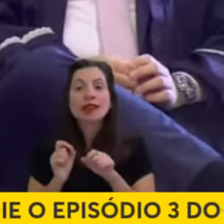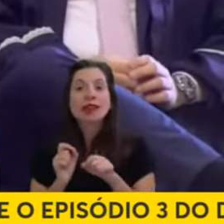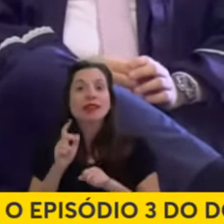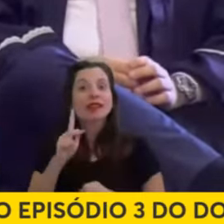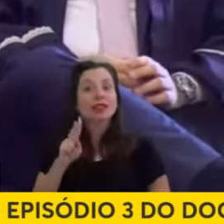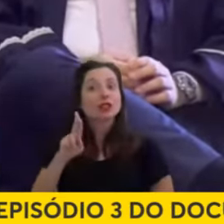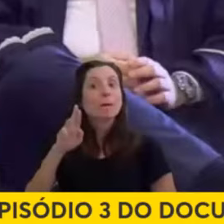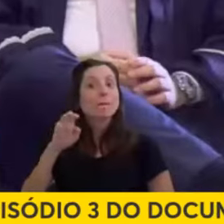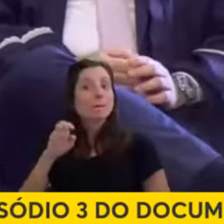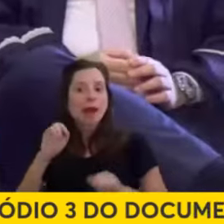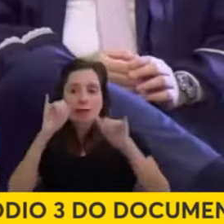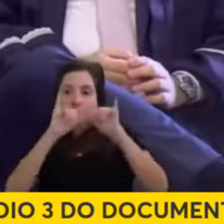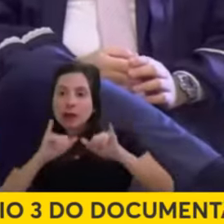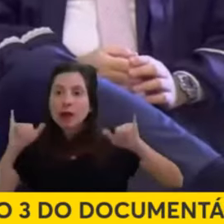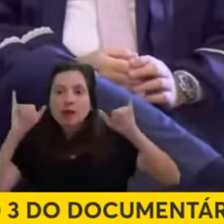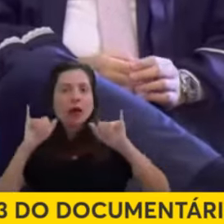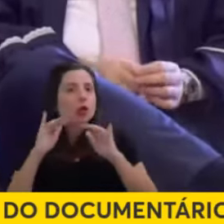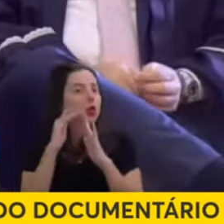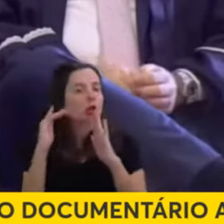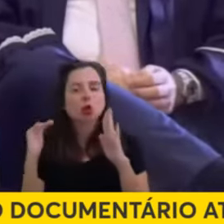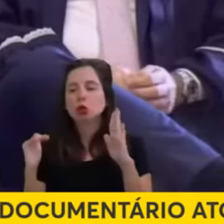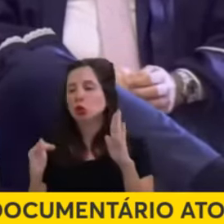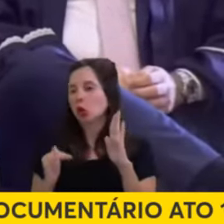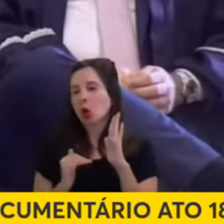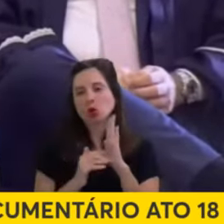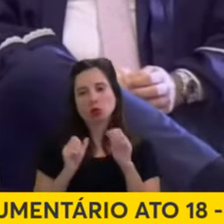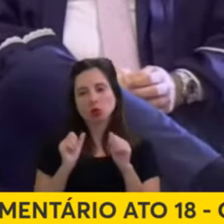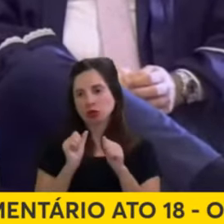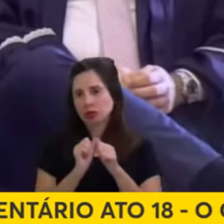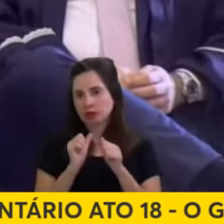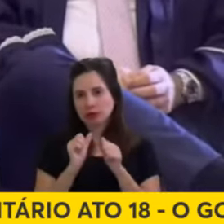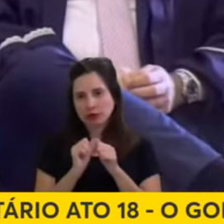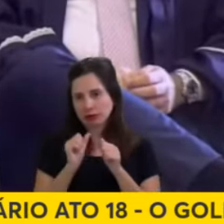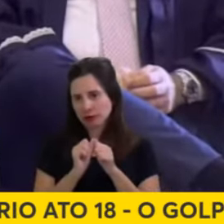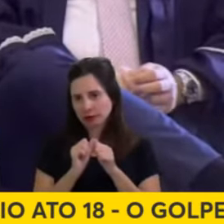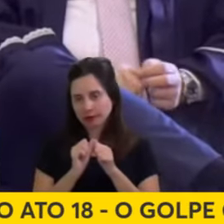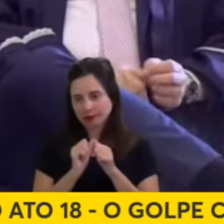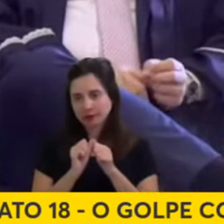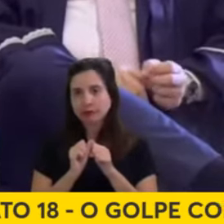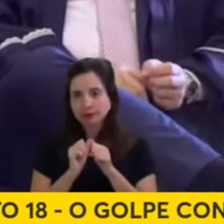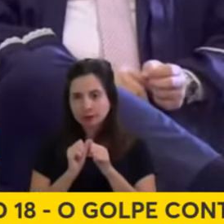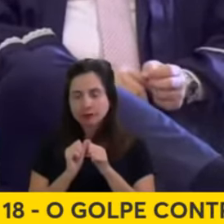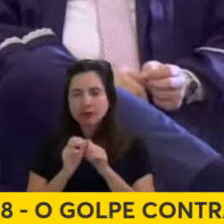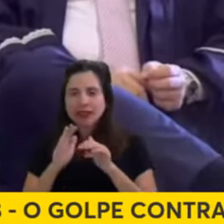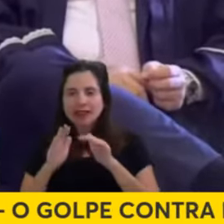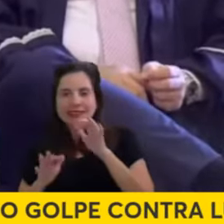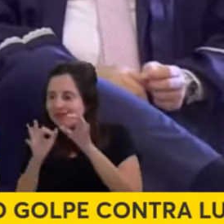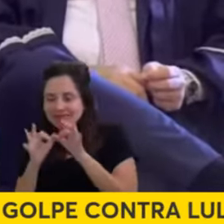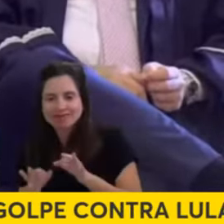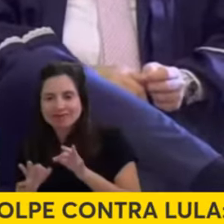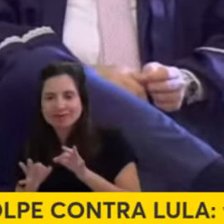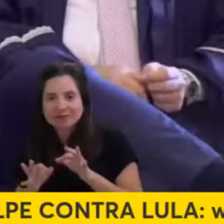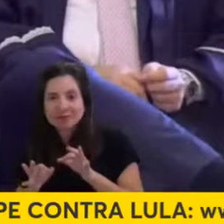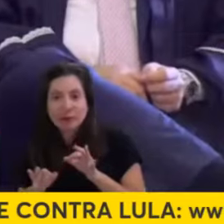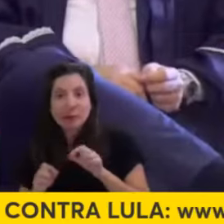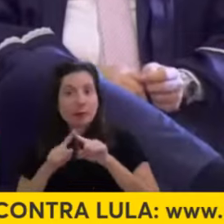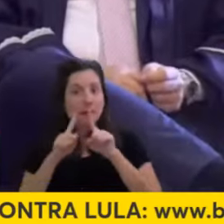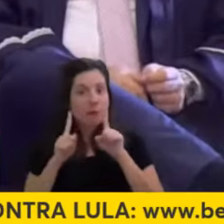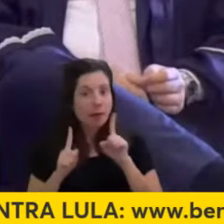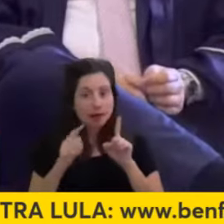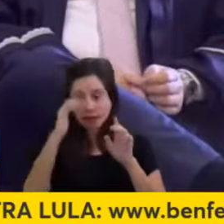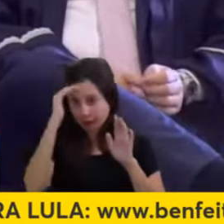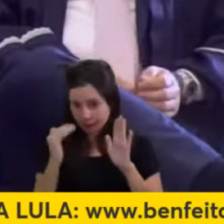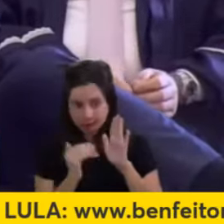candidatos fazem todos os pré-candidatos fazem justamente num cenário de incerteza e de ausência de uma regulamentação legal E se nós